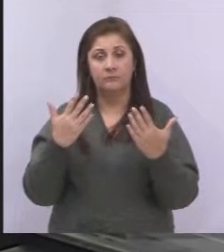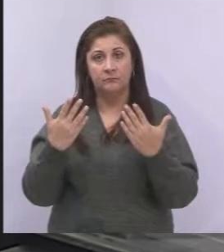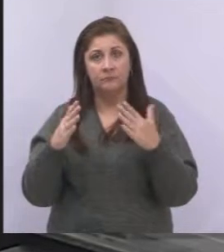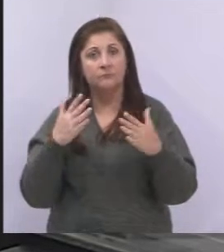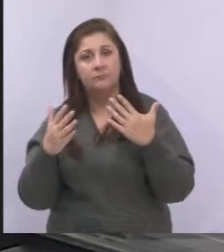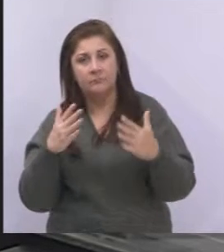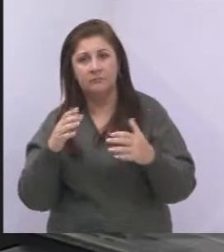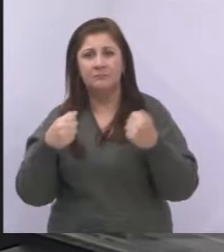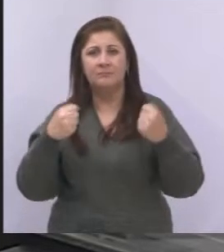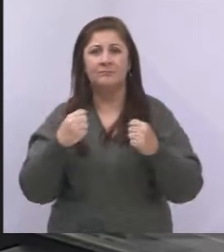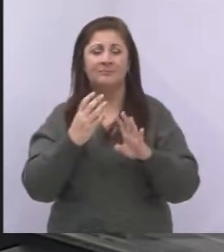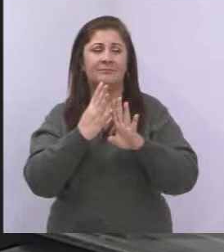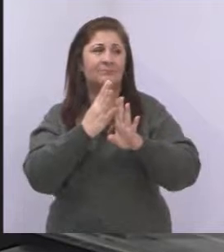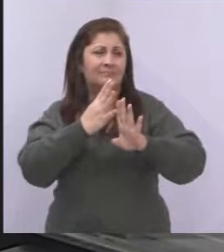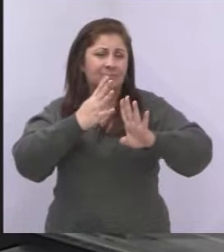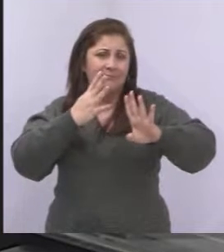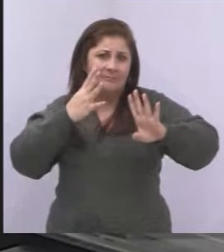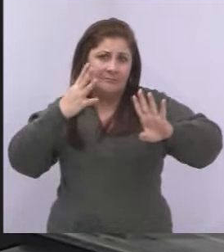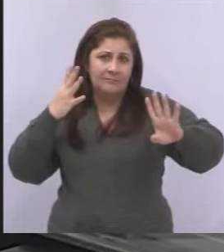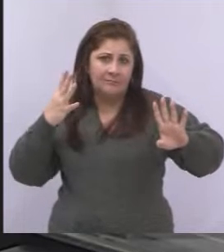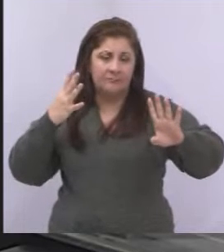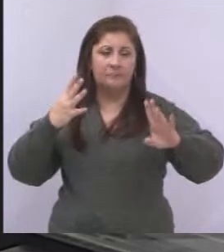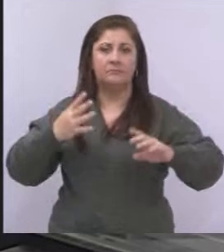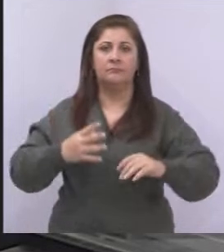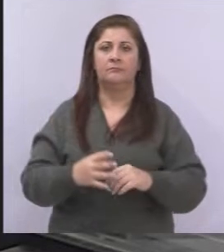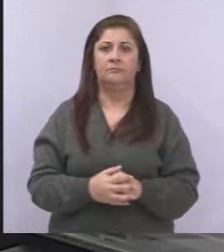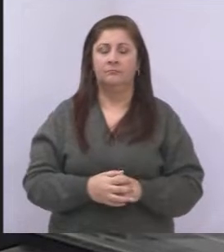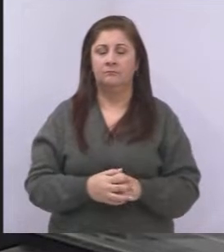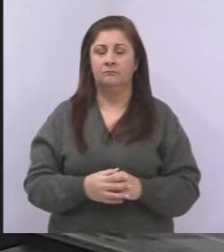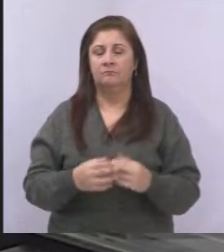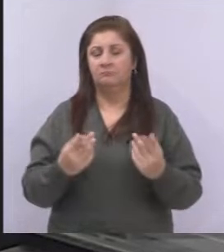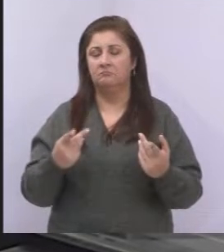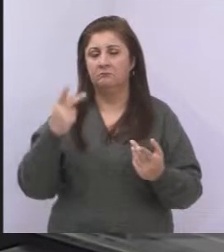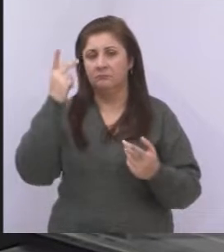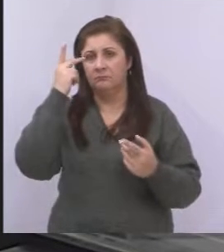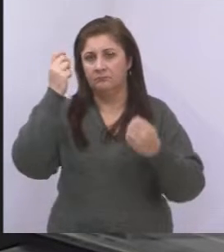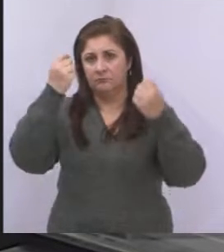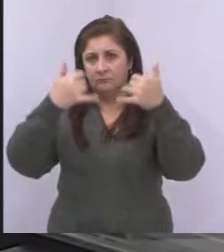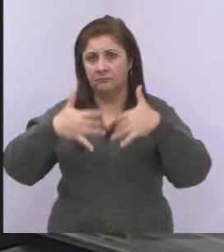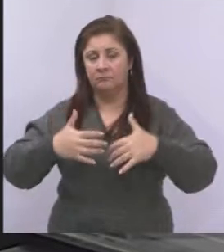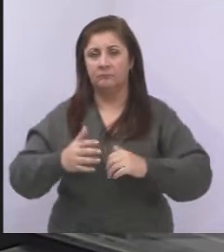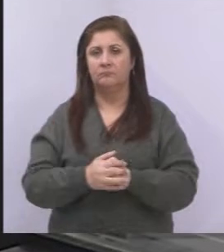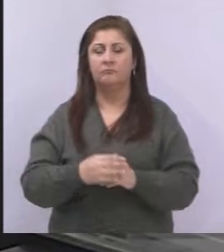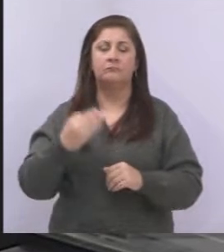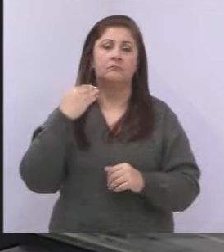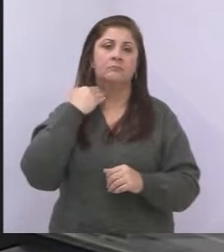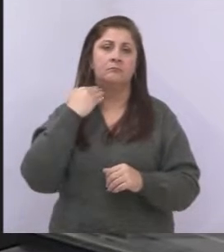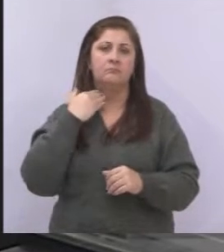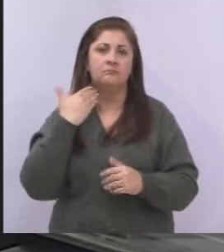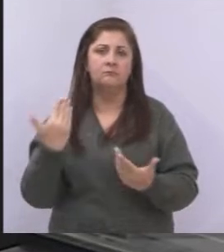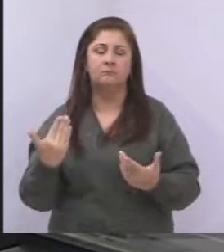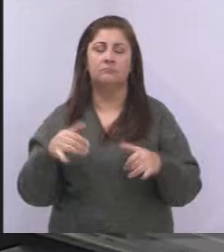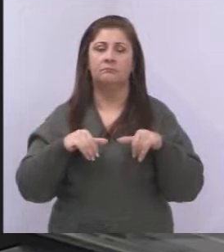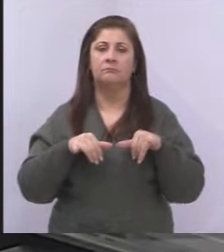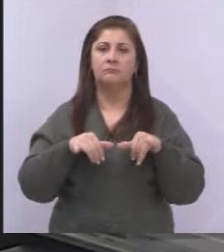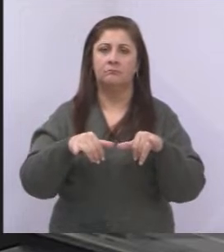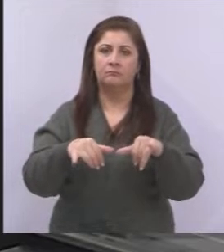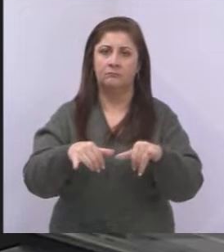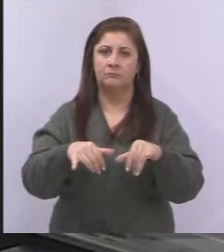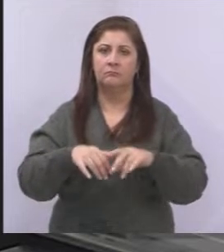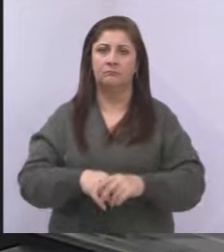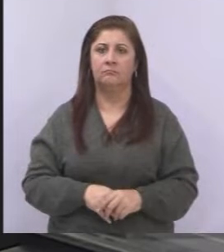têm que enfrentar as grandes filas, como o Paulinho mesmo colocou, nos bancos, nos